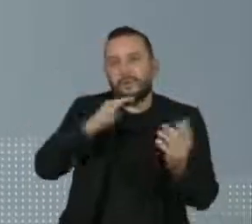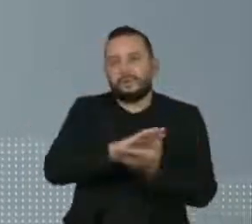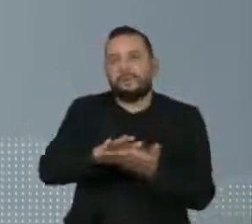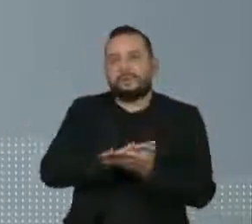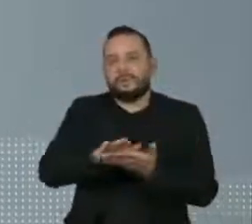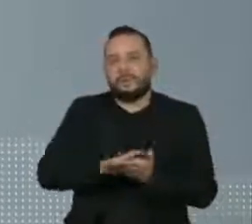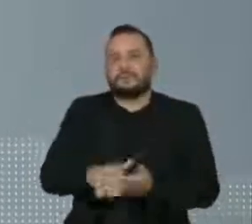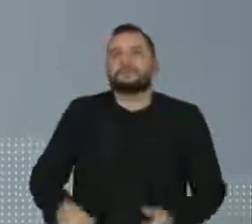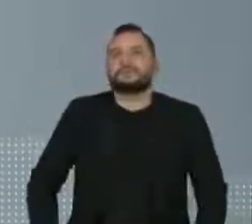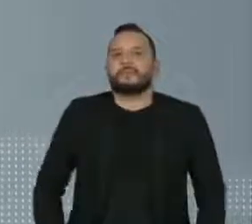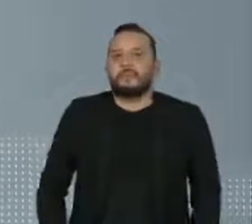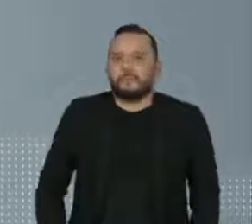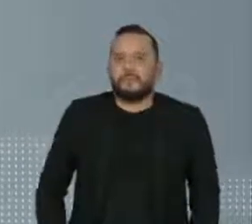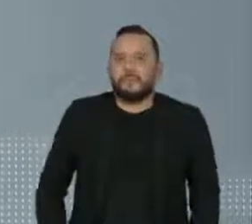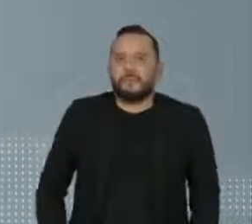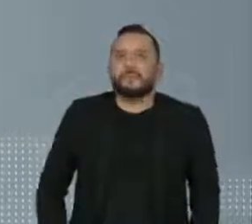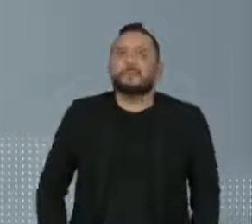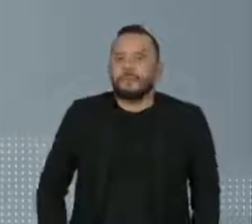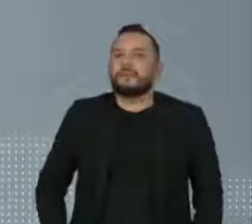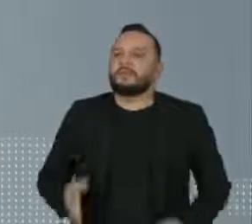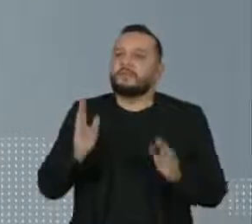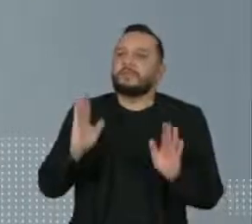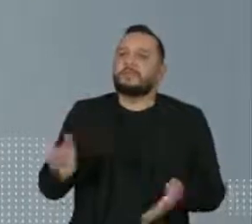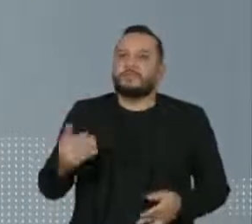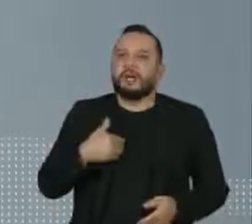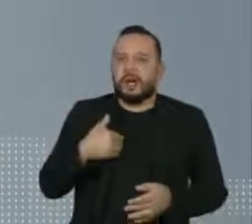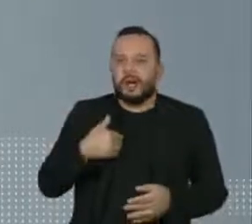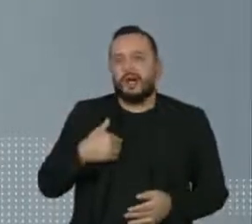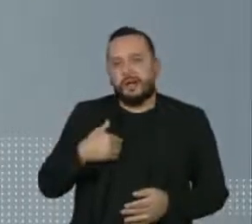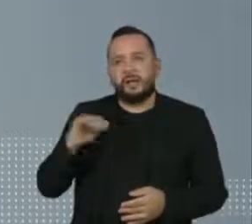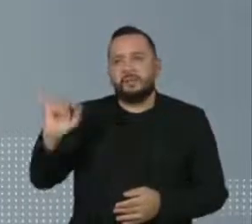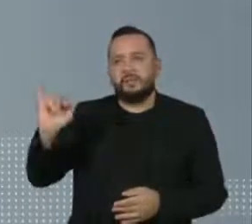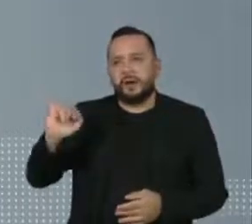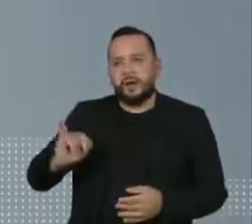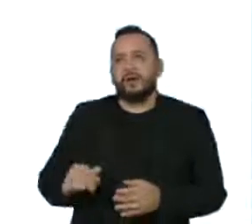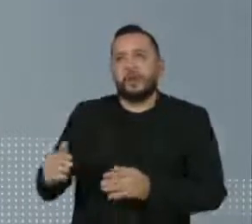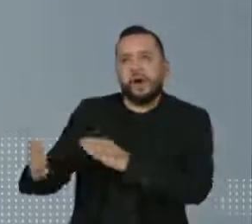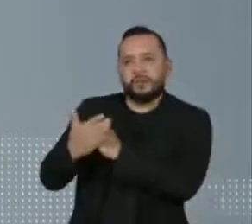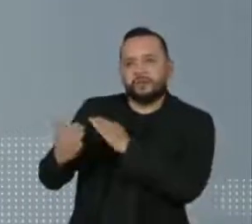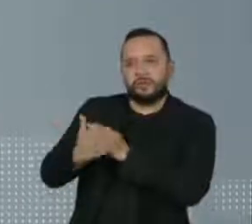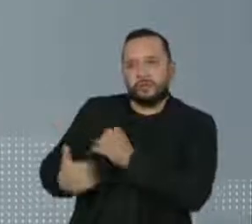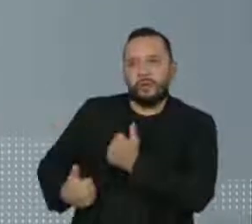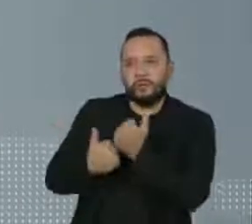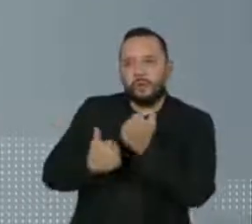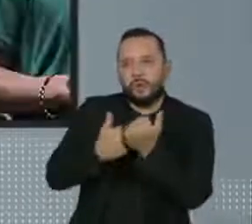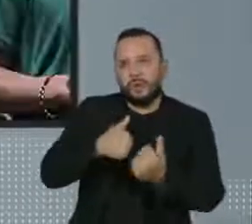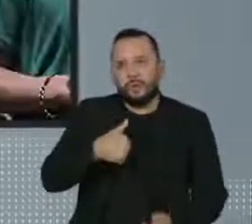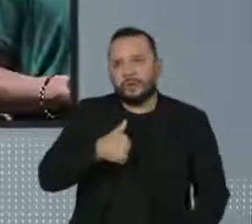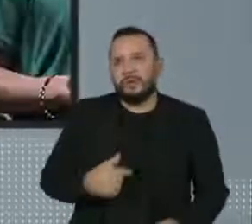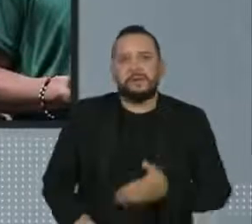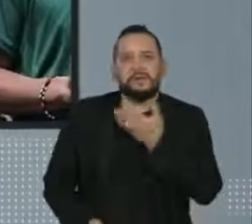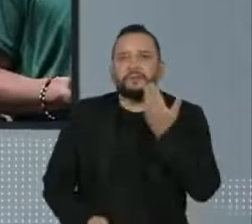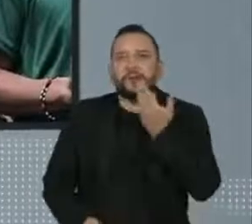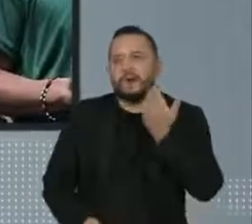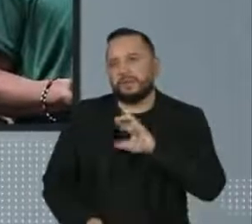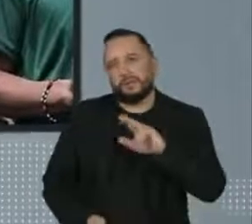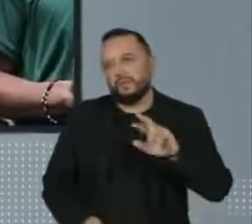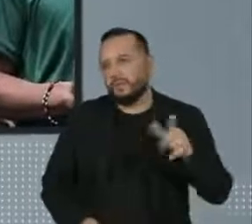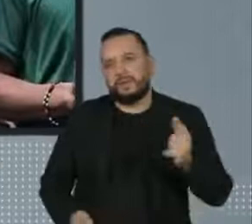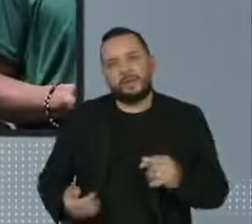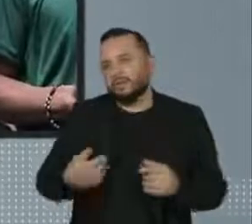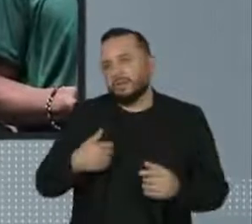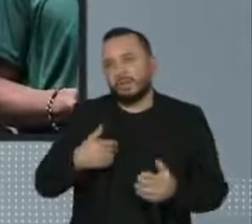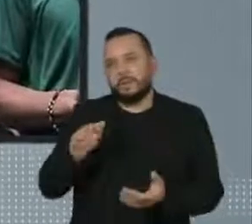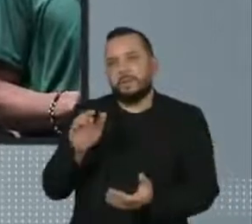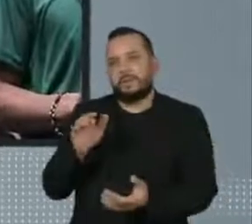único, assim, um dos irmãos que mais me ajudou, mais me apoiou em tudo. Não está sendo fácil seguir essa vida sem ele,